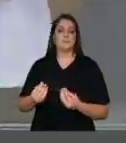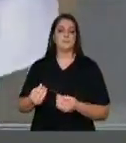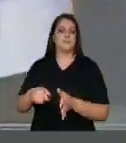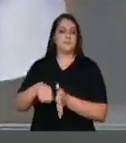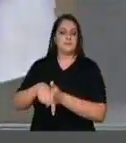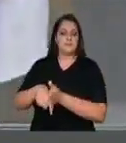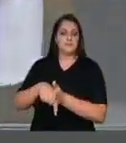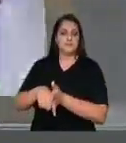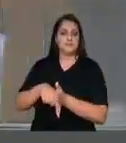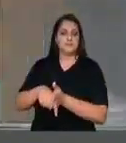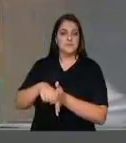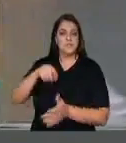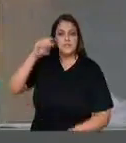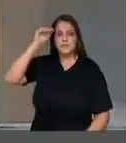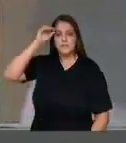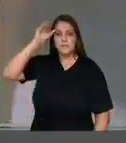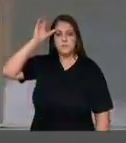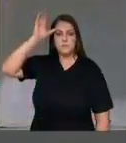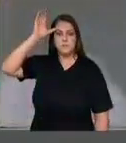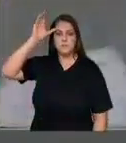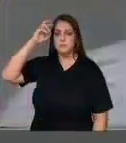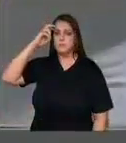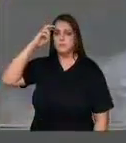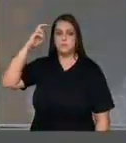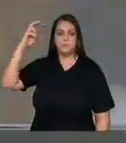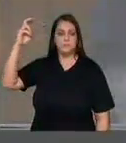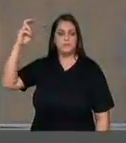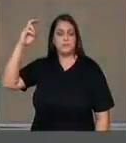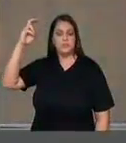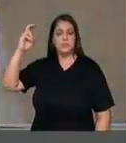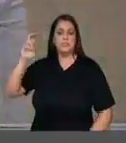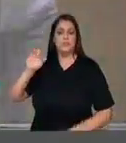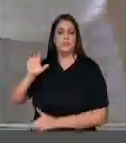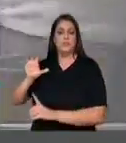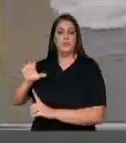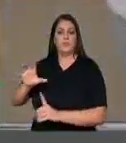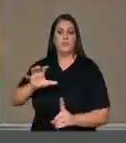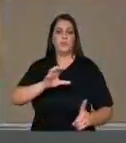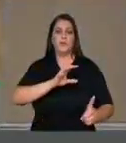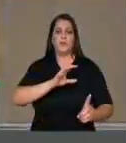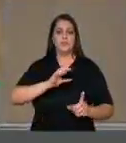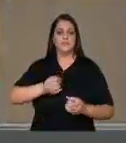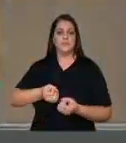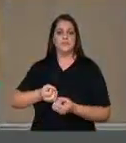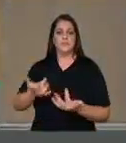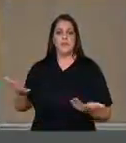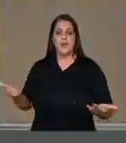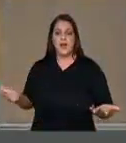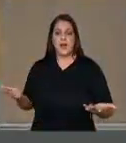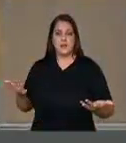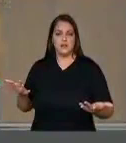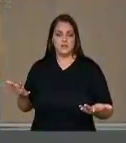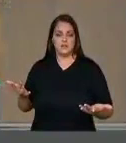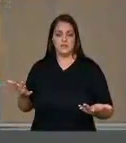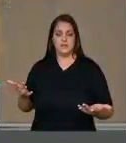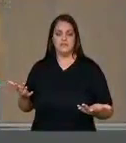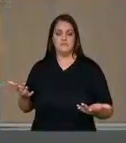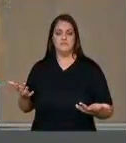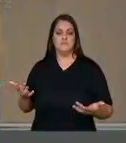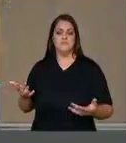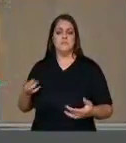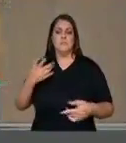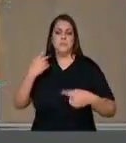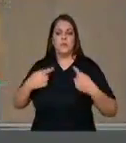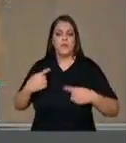grande envergadura, que exerceu copiosa influência no campo das ideias e da ação política, rompendo em muitos